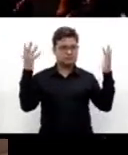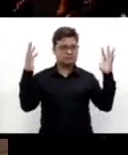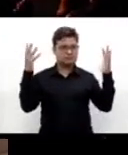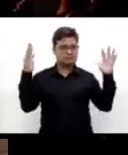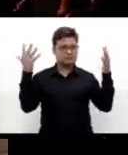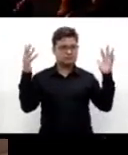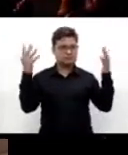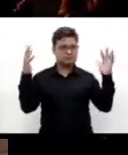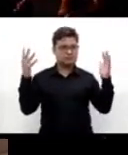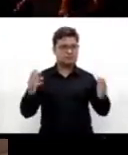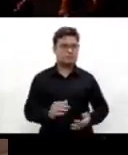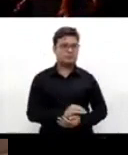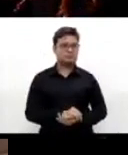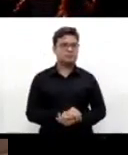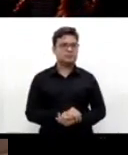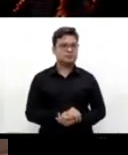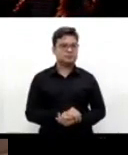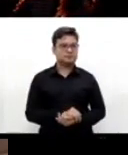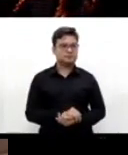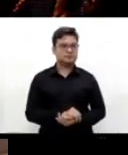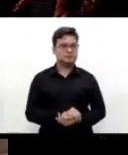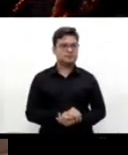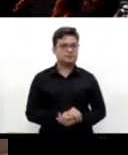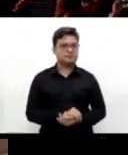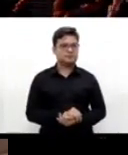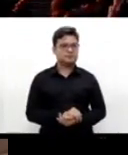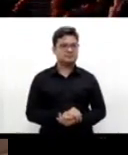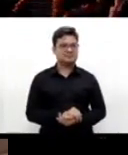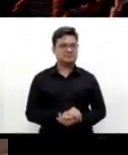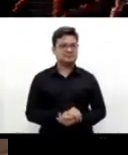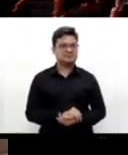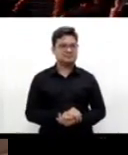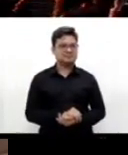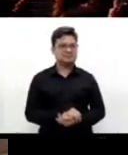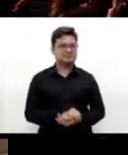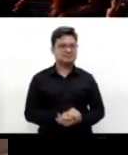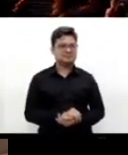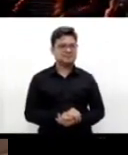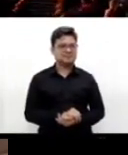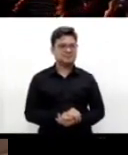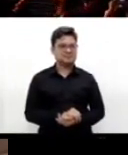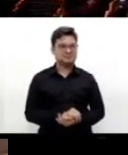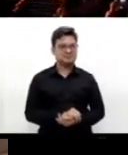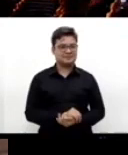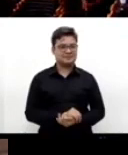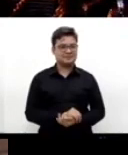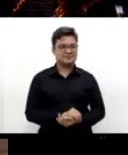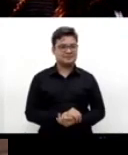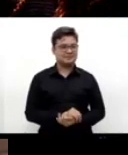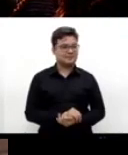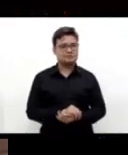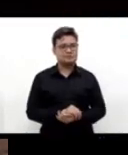todo mundo de pé aplaudindo o povo ucraniano, na verdade, não o embaixador da Ucrânia, mas o povo